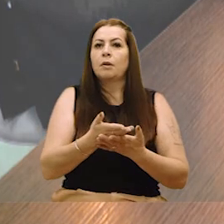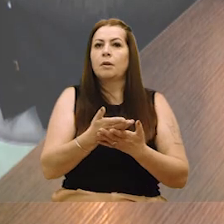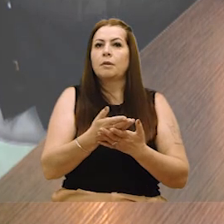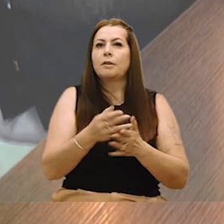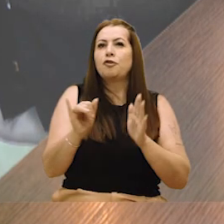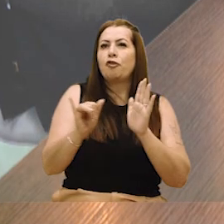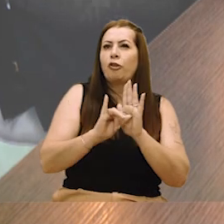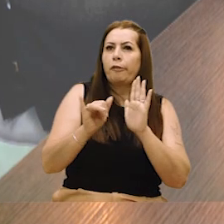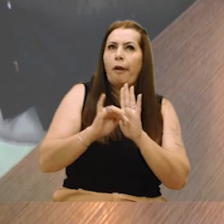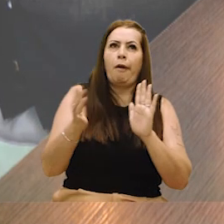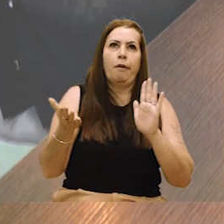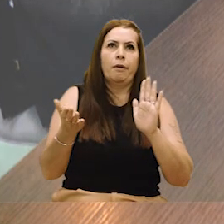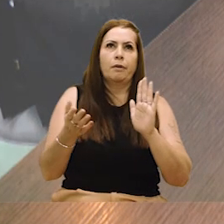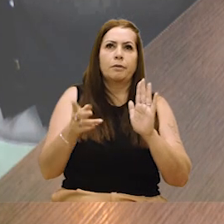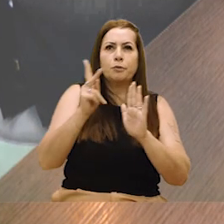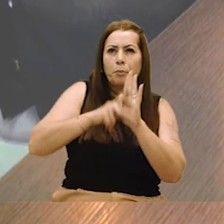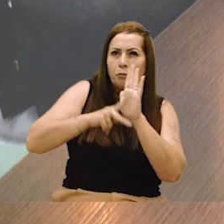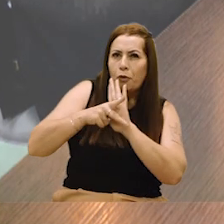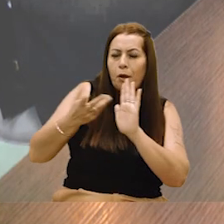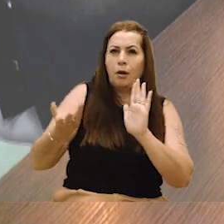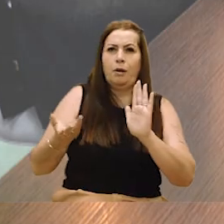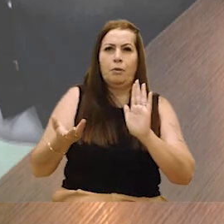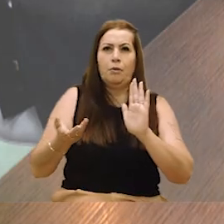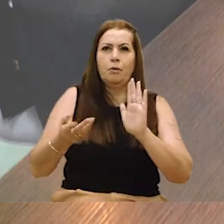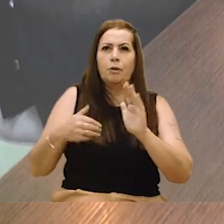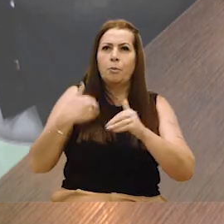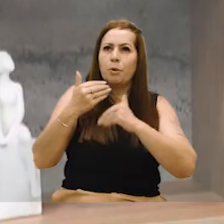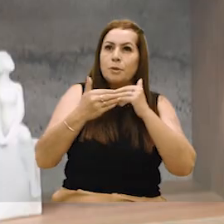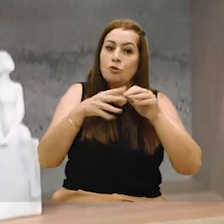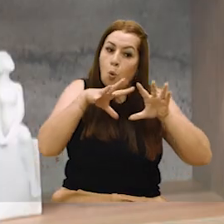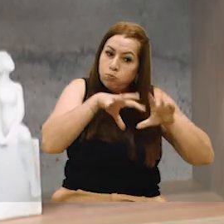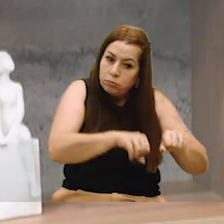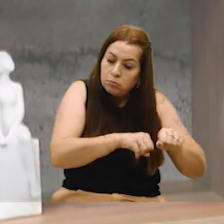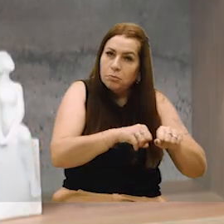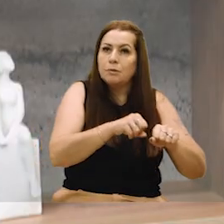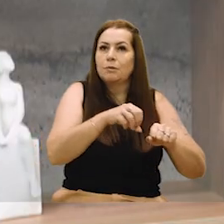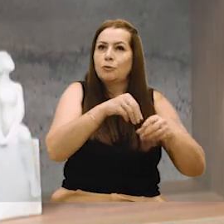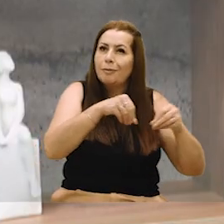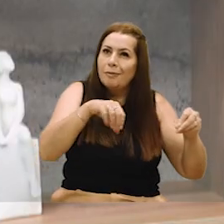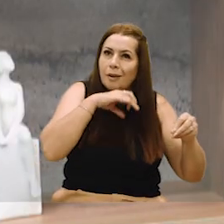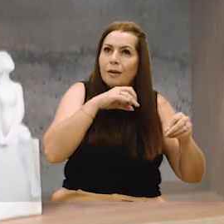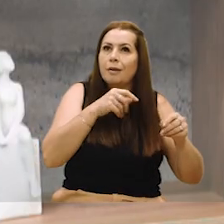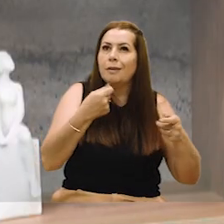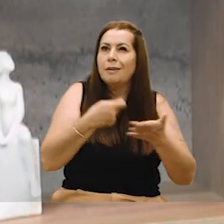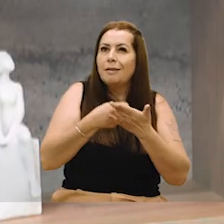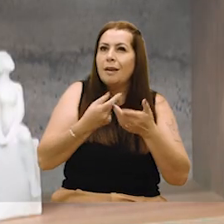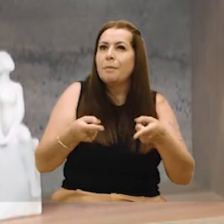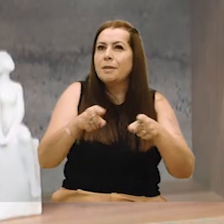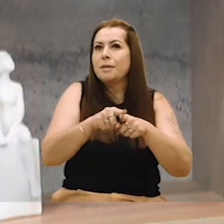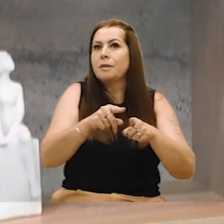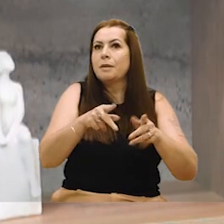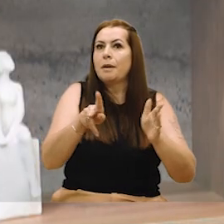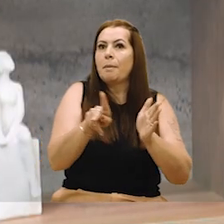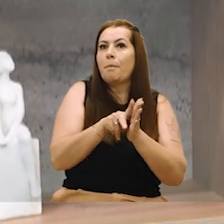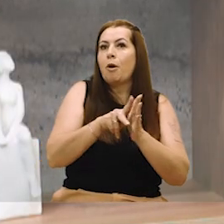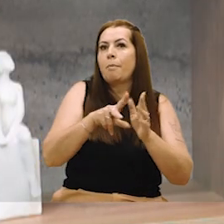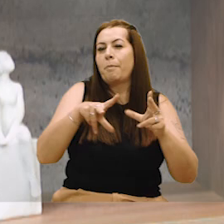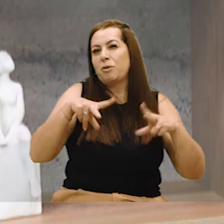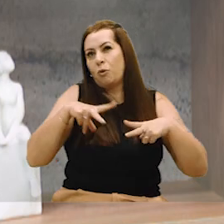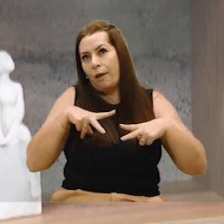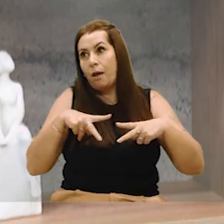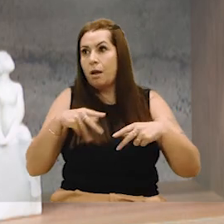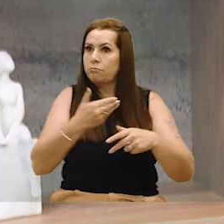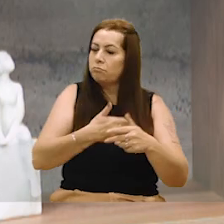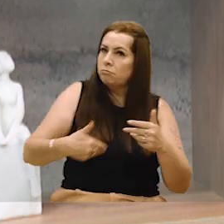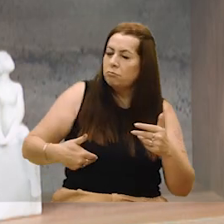utilizando, dos editais, dos projetos, o processo de ocupação, tentar parceria público-privada, o